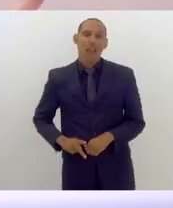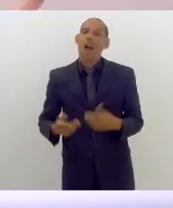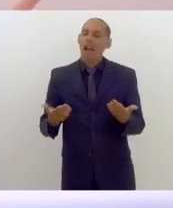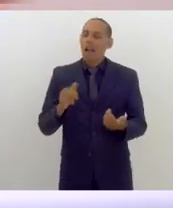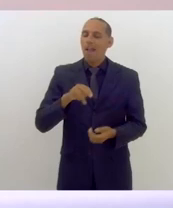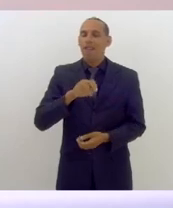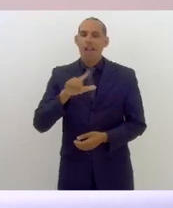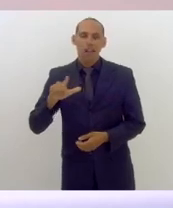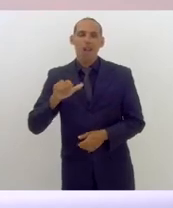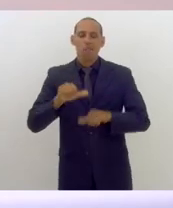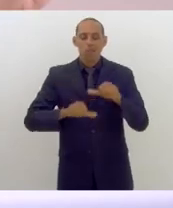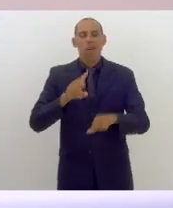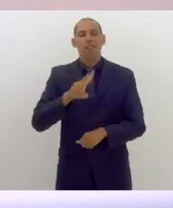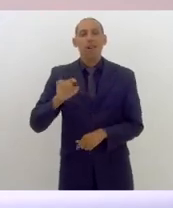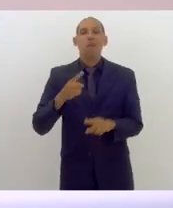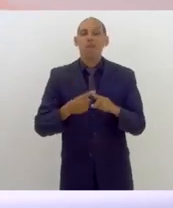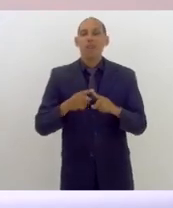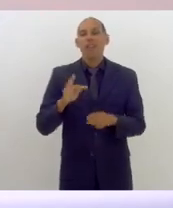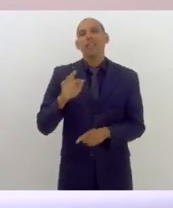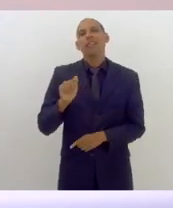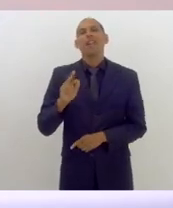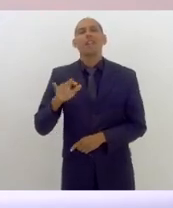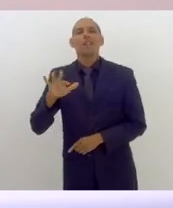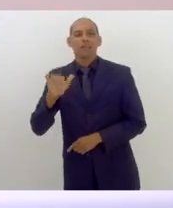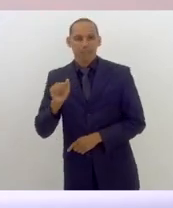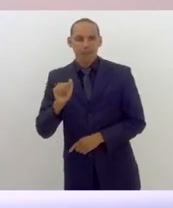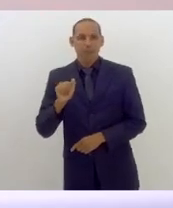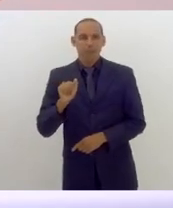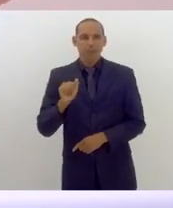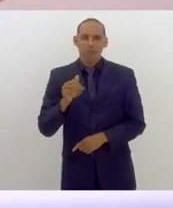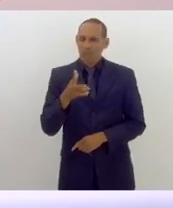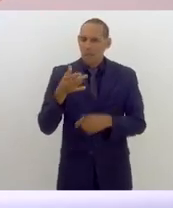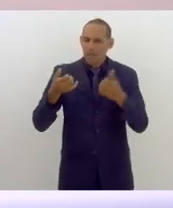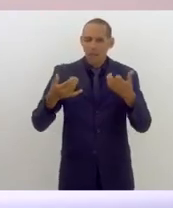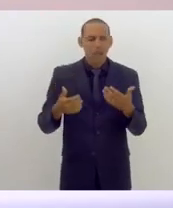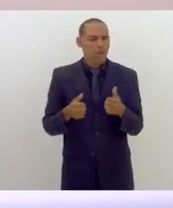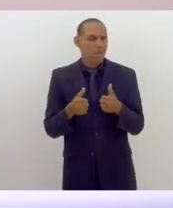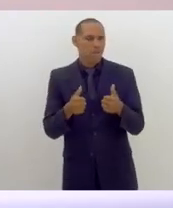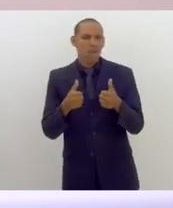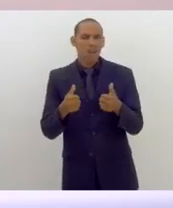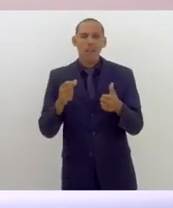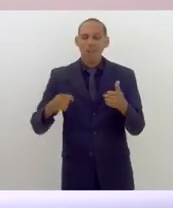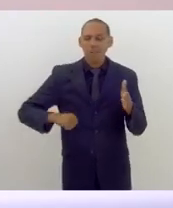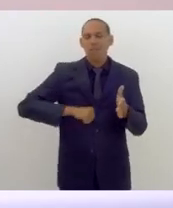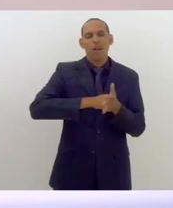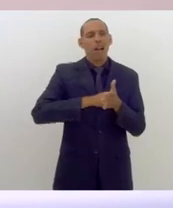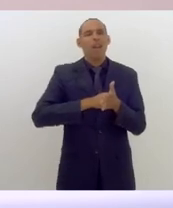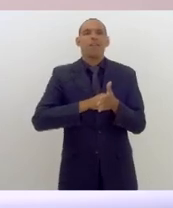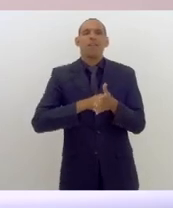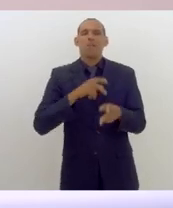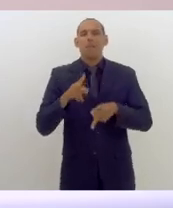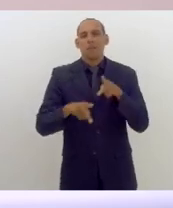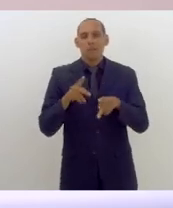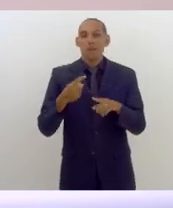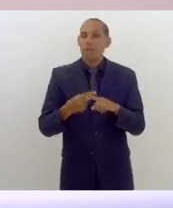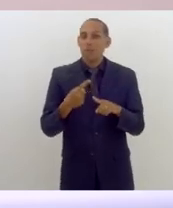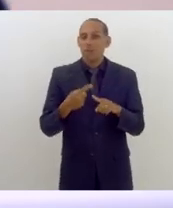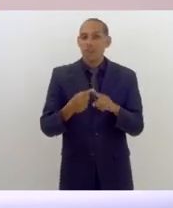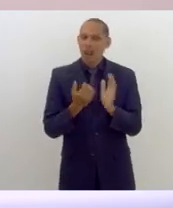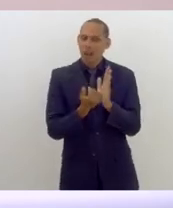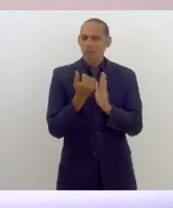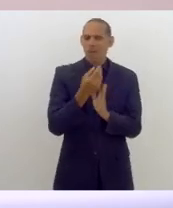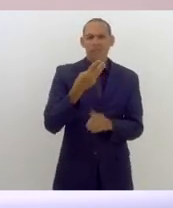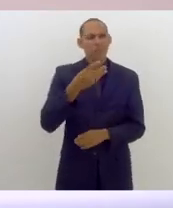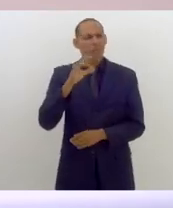porque essa questão tarifa como você colocou bem isso impactante para a população qualquer aumento de percentual